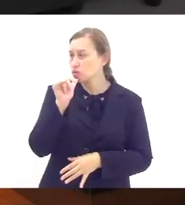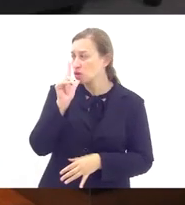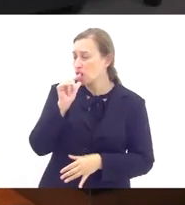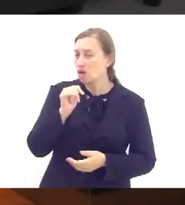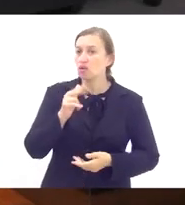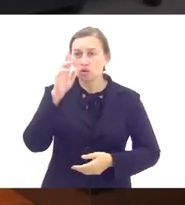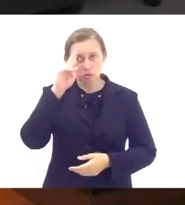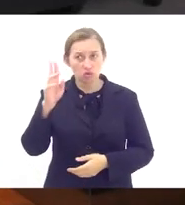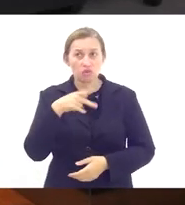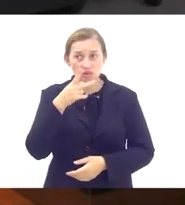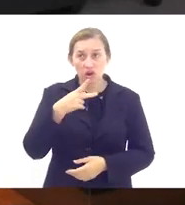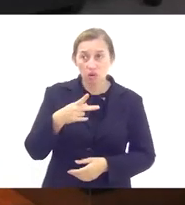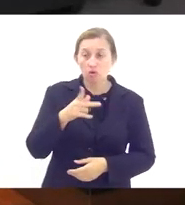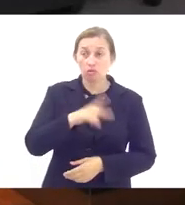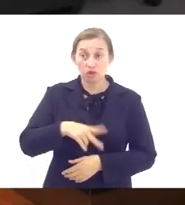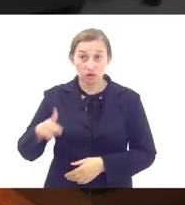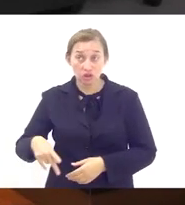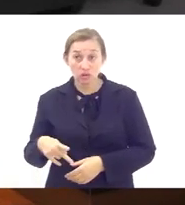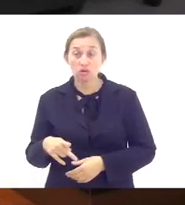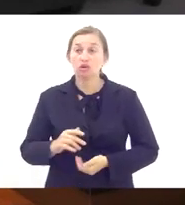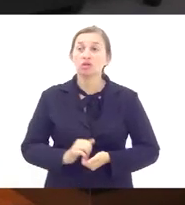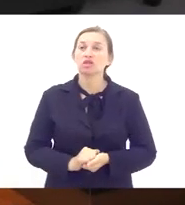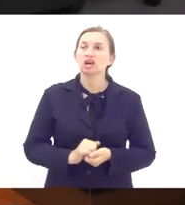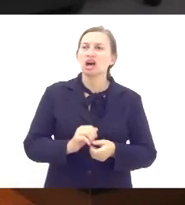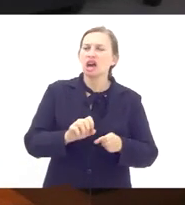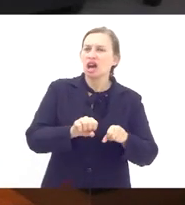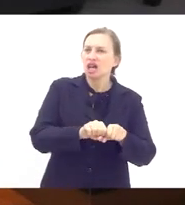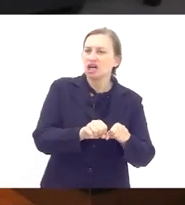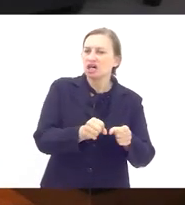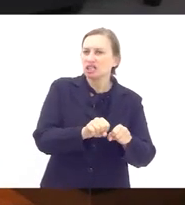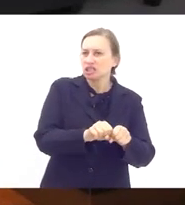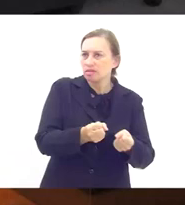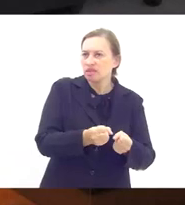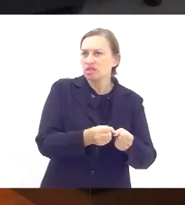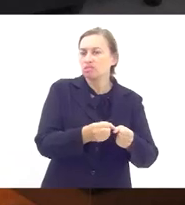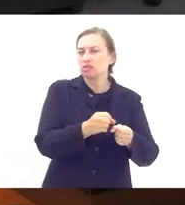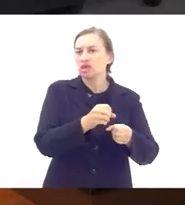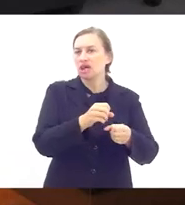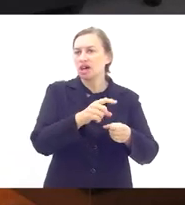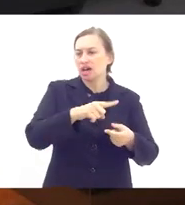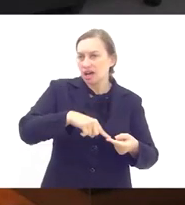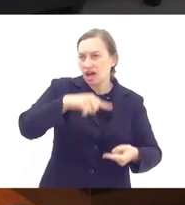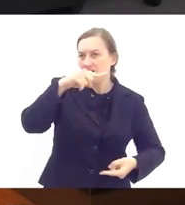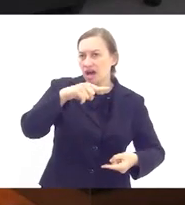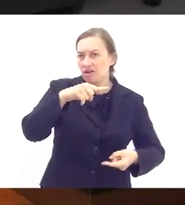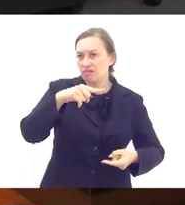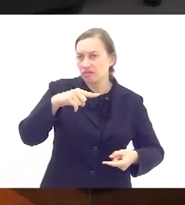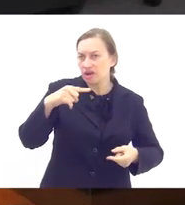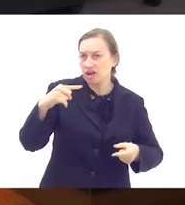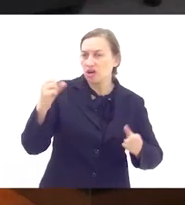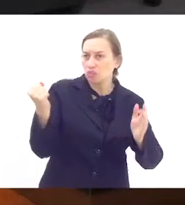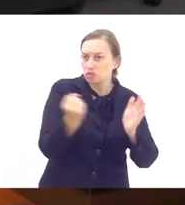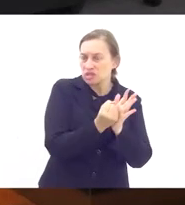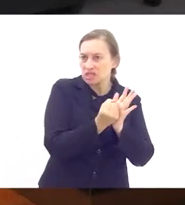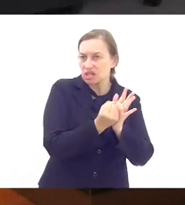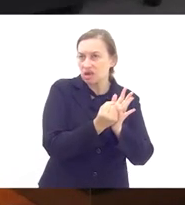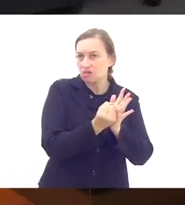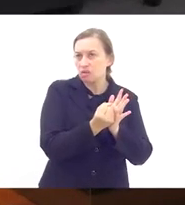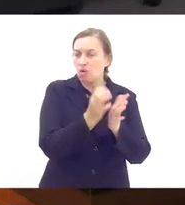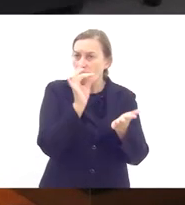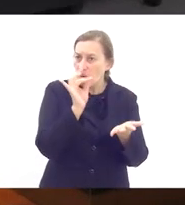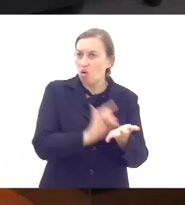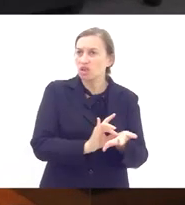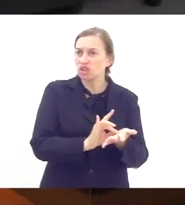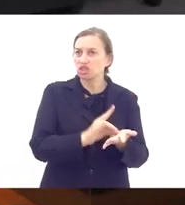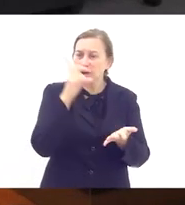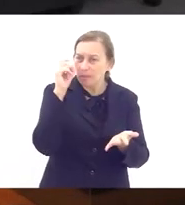senhor falou, professor, desde o descarte, da destruição da garrafa, criar um selo e tal, né, bem visto que a deputada Marta falou, nós temos que criar esse selo, deputada,